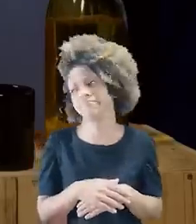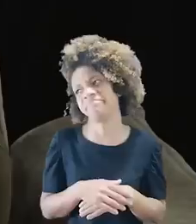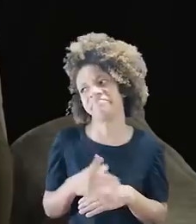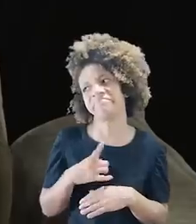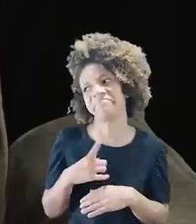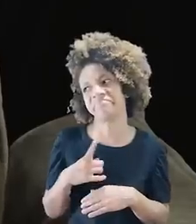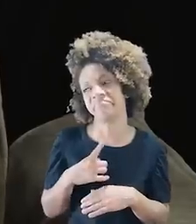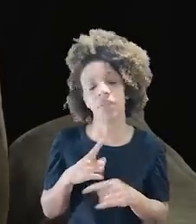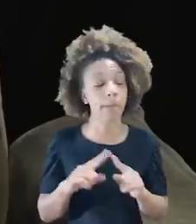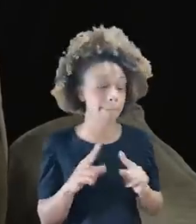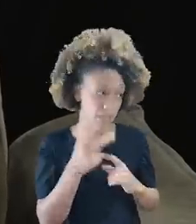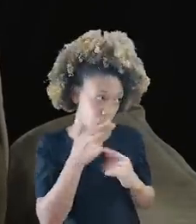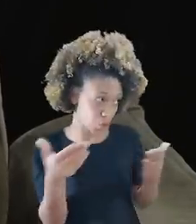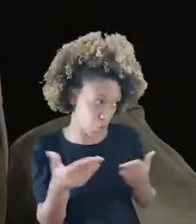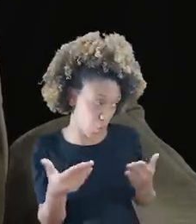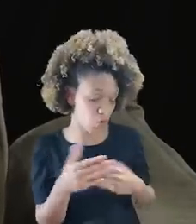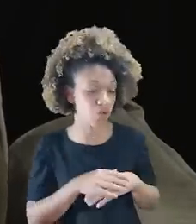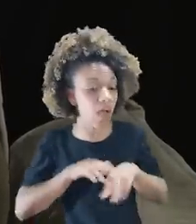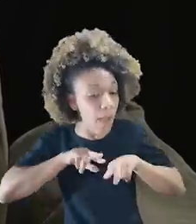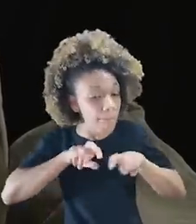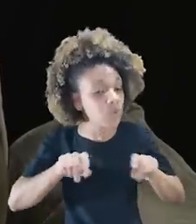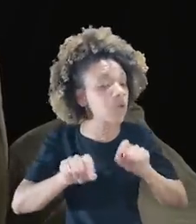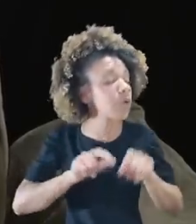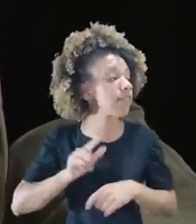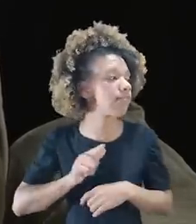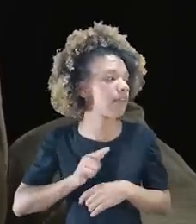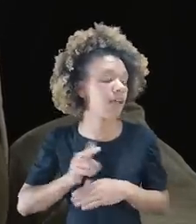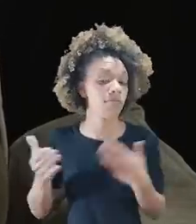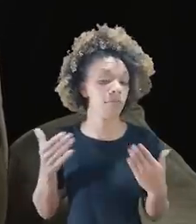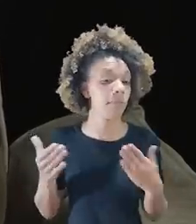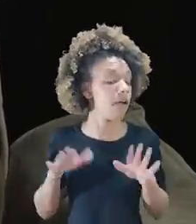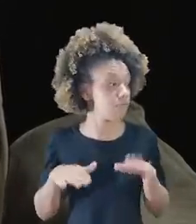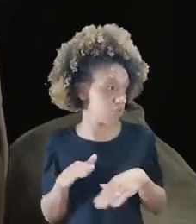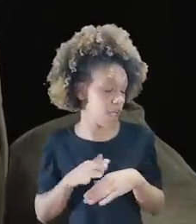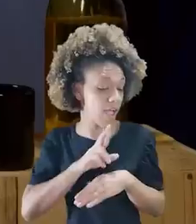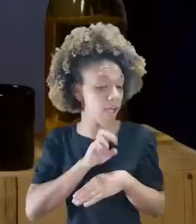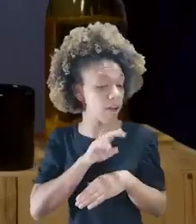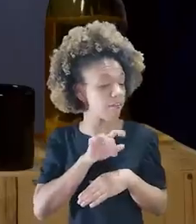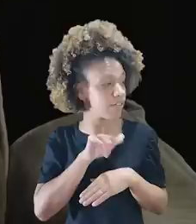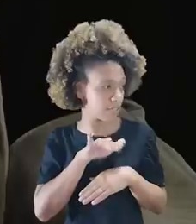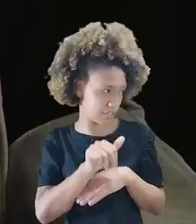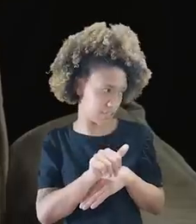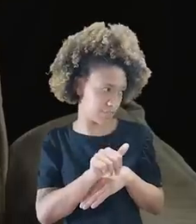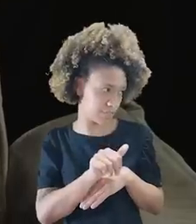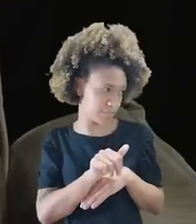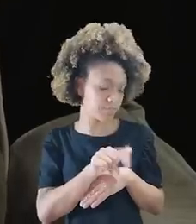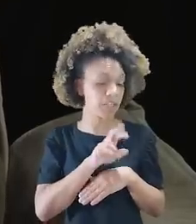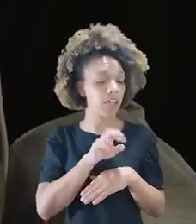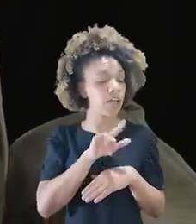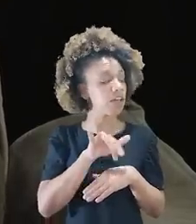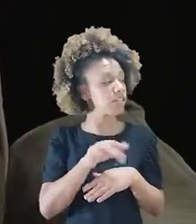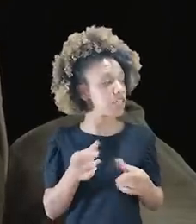tem ISO eu acho que hoje é buscar aquilo que você teve é relevância as pessoas estão buscando relevância não e a relevância gera o